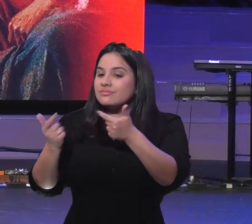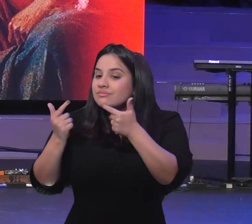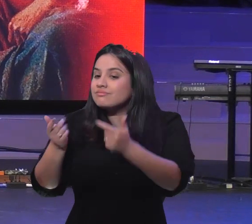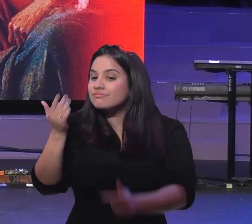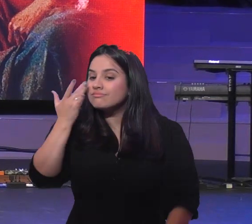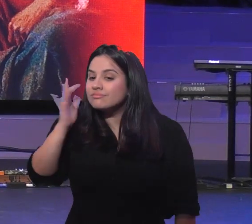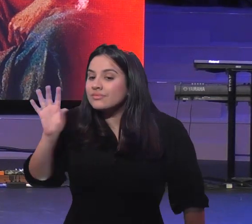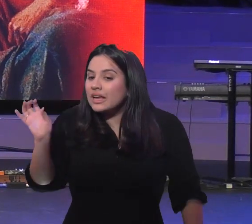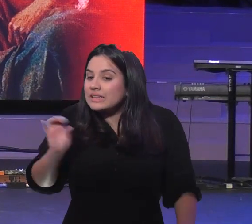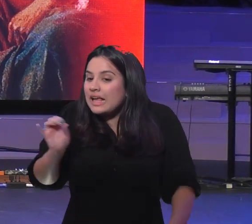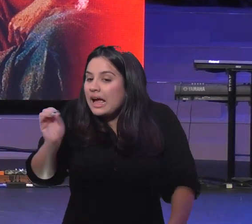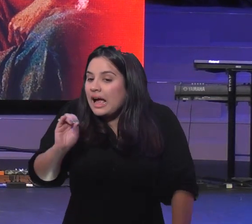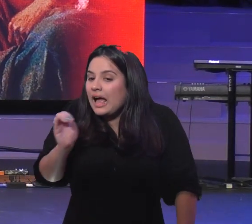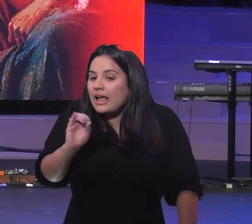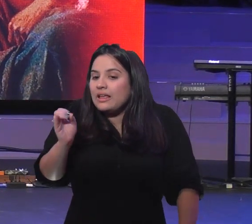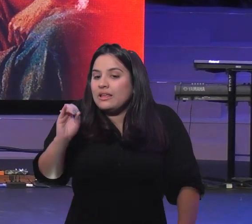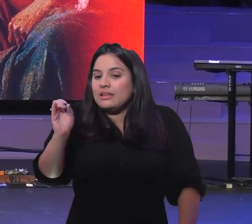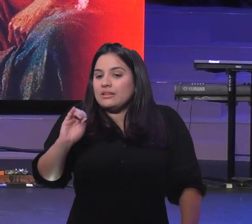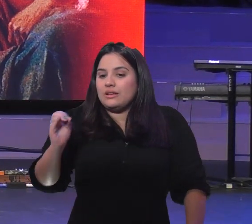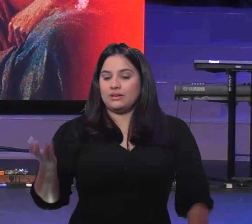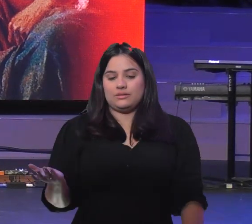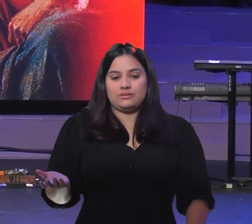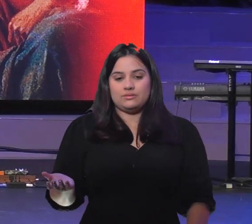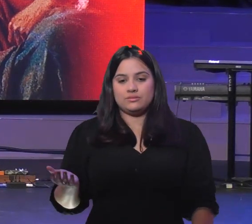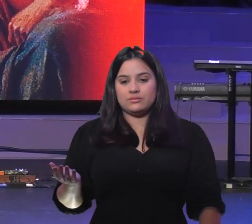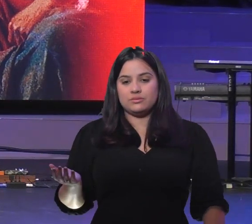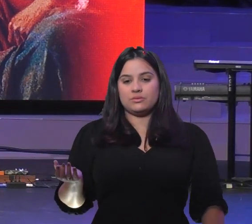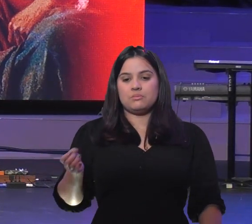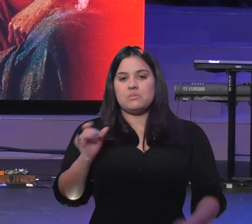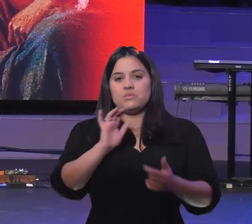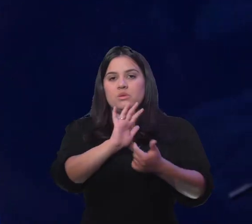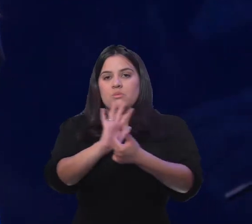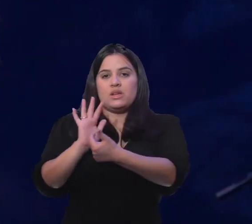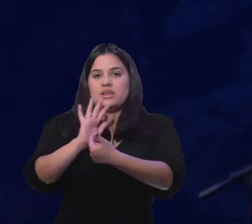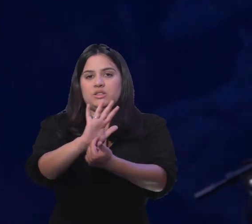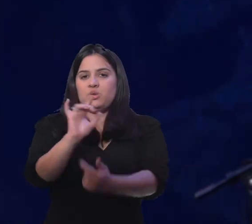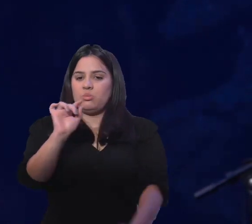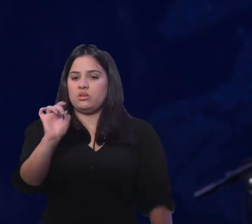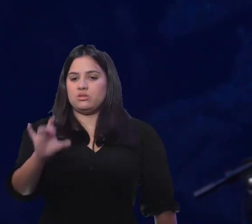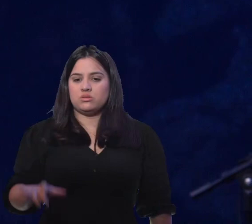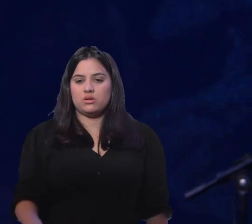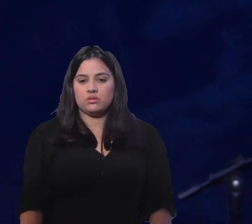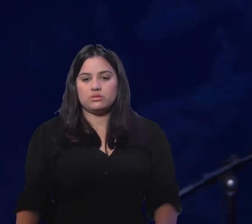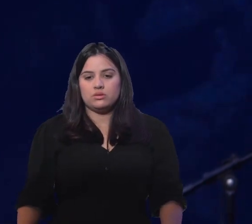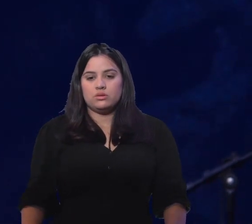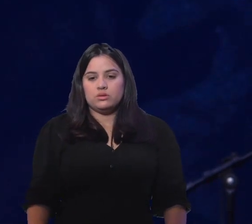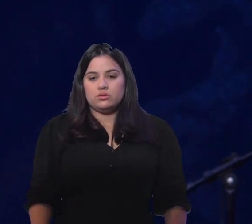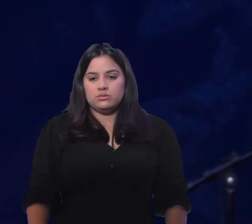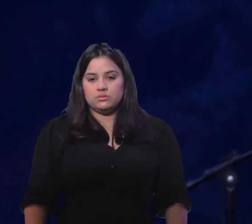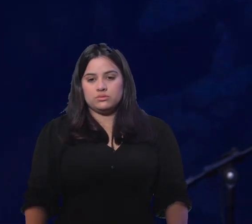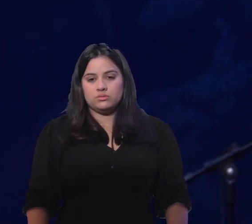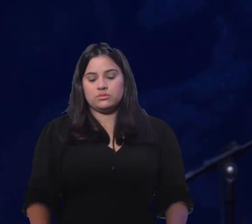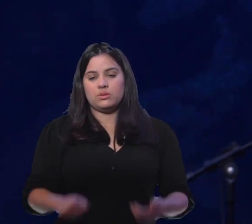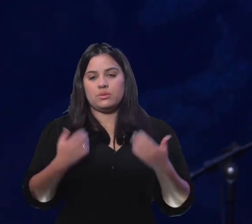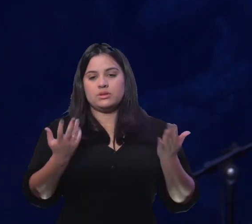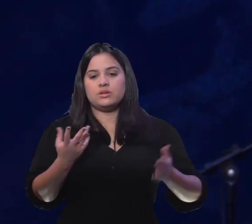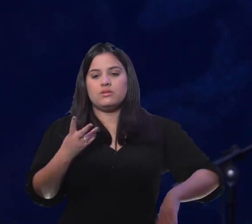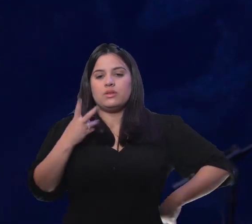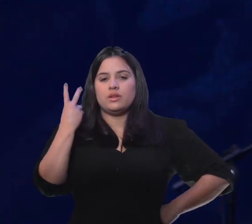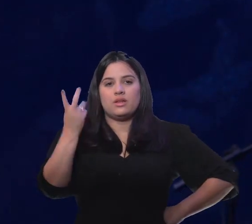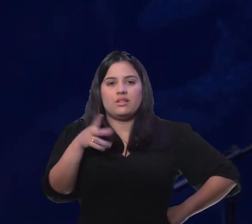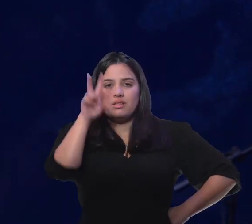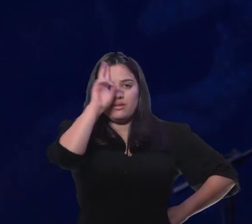sabe. Nem é nada demais. A barriga nem é mais nada demais. Apareceu um pouquinho da barriga. O que tem? E eu fiquei... Sabe quando você fica, tipo, ruminando,